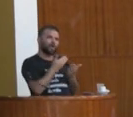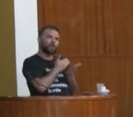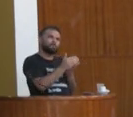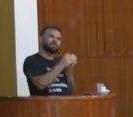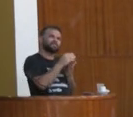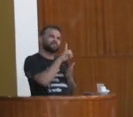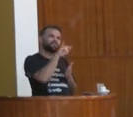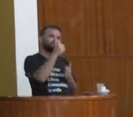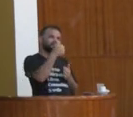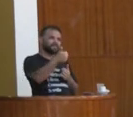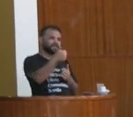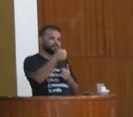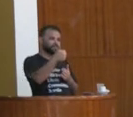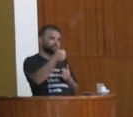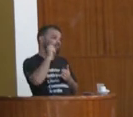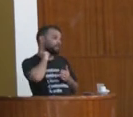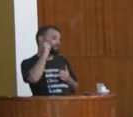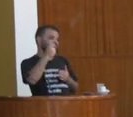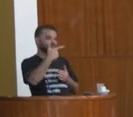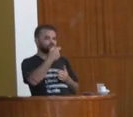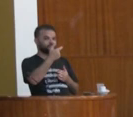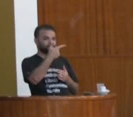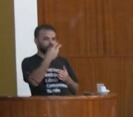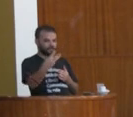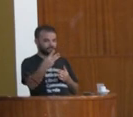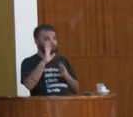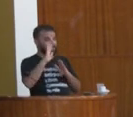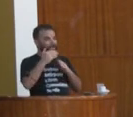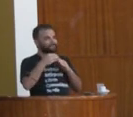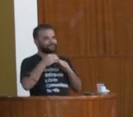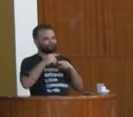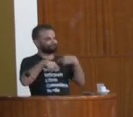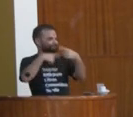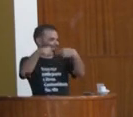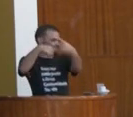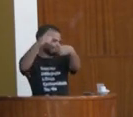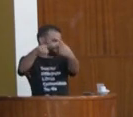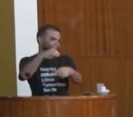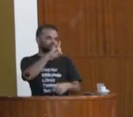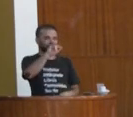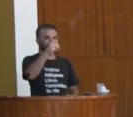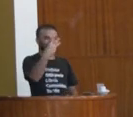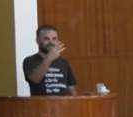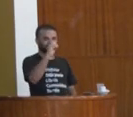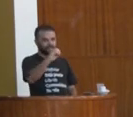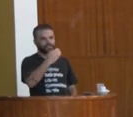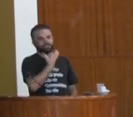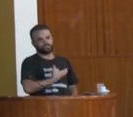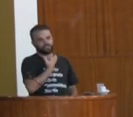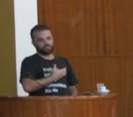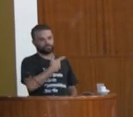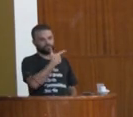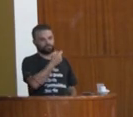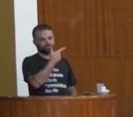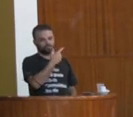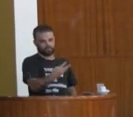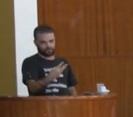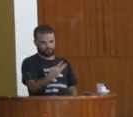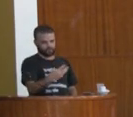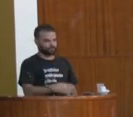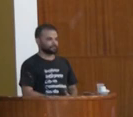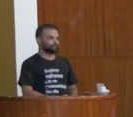2023, mas ela foi adiada para o dia 30 de